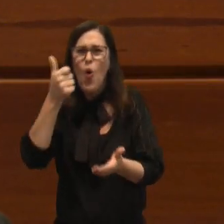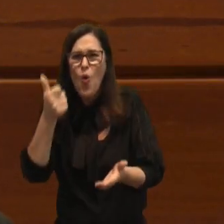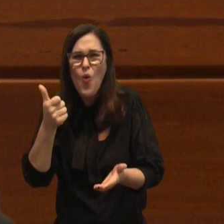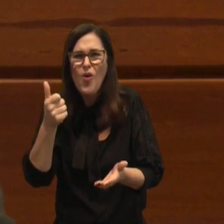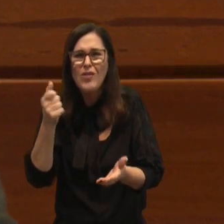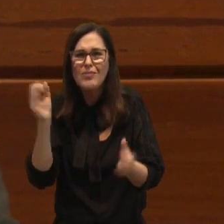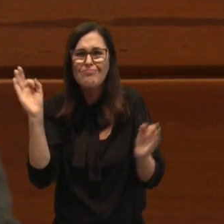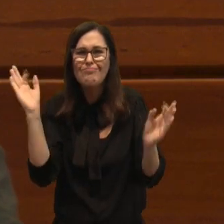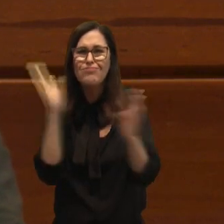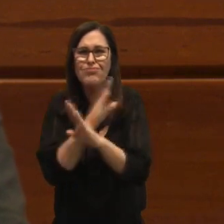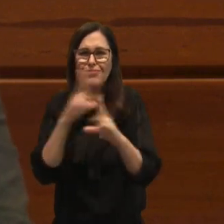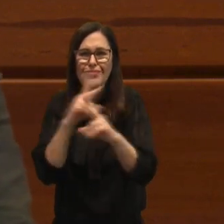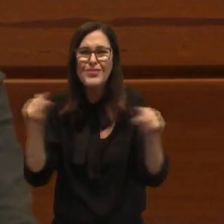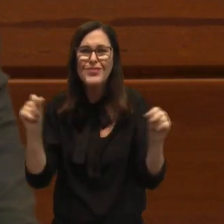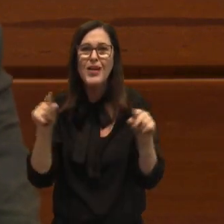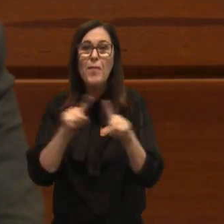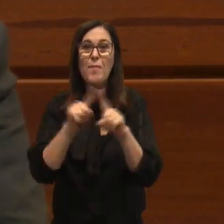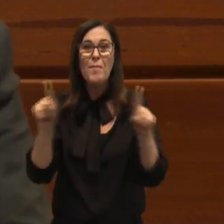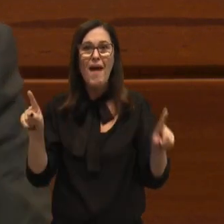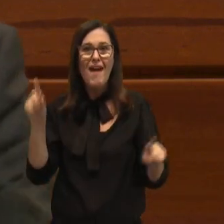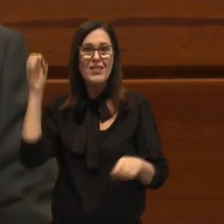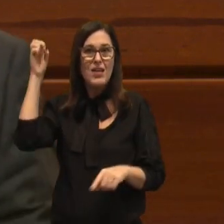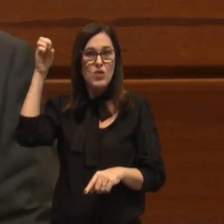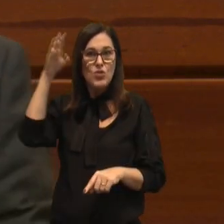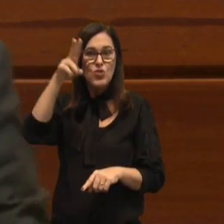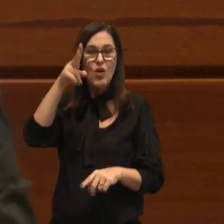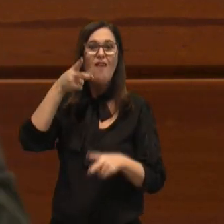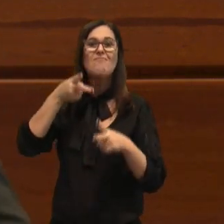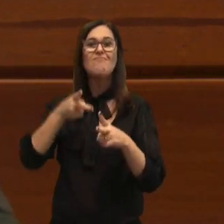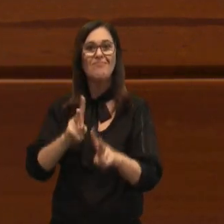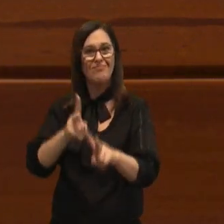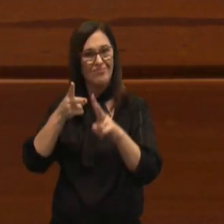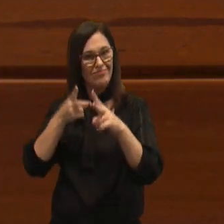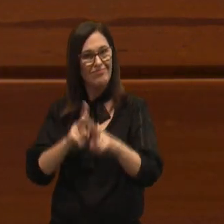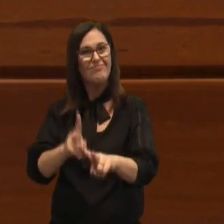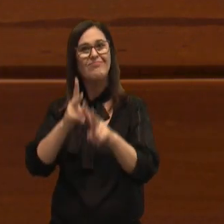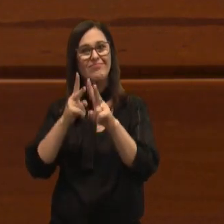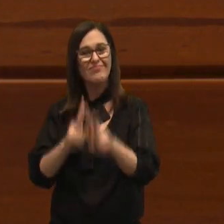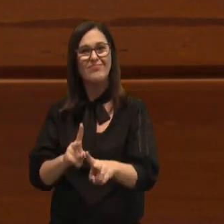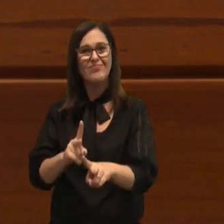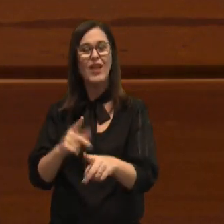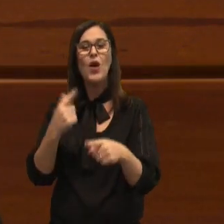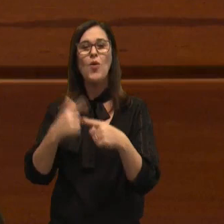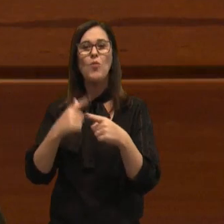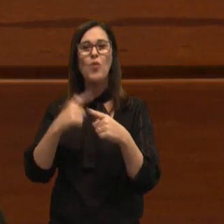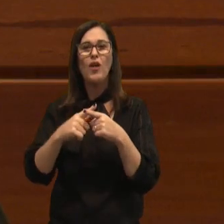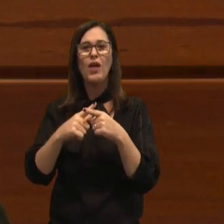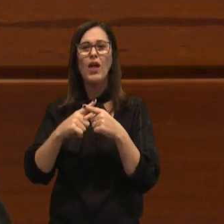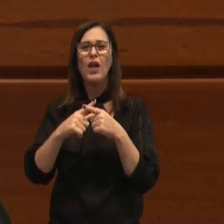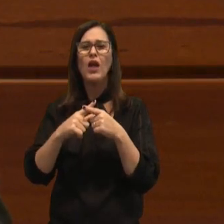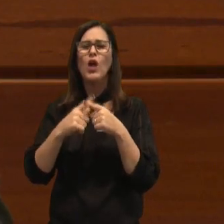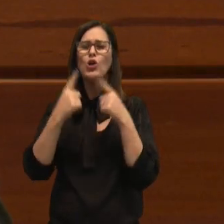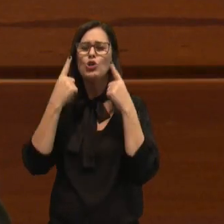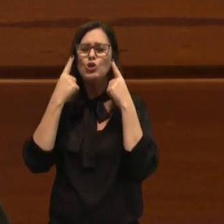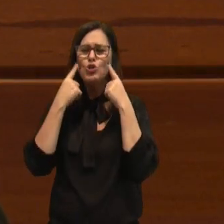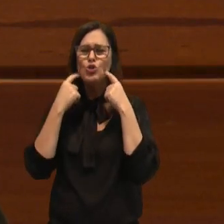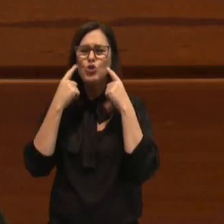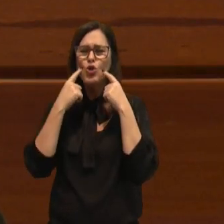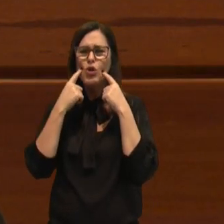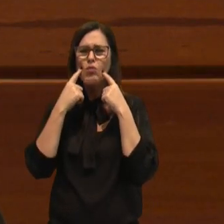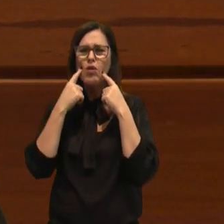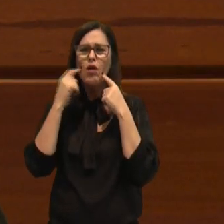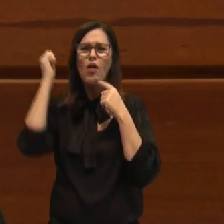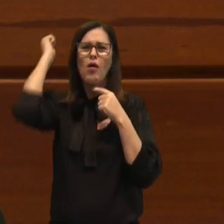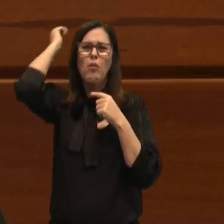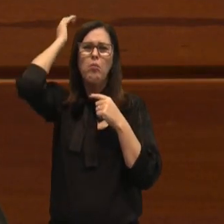momento, mas o seu favor dura para sempre, porque o choro pode